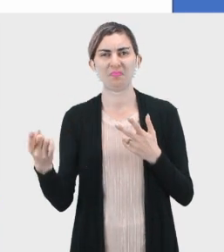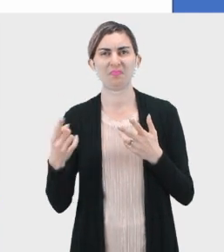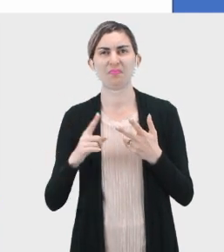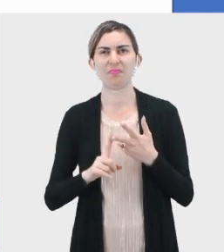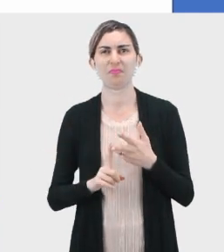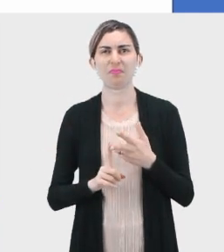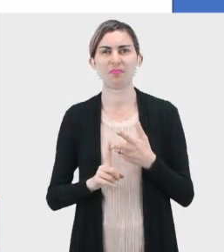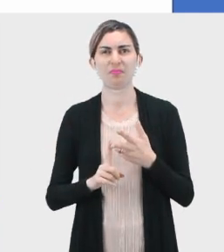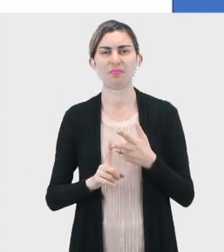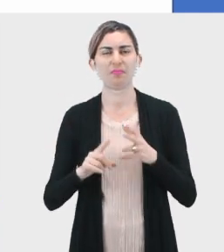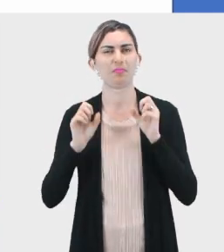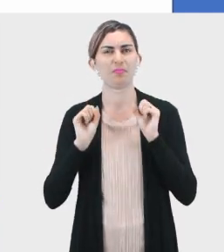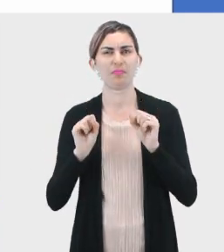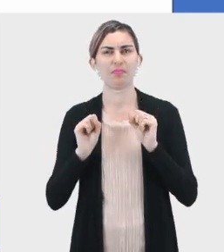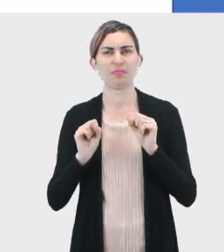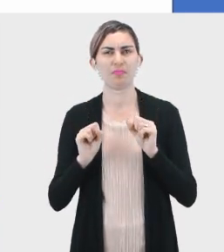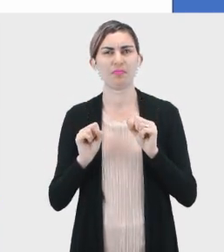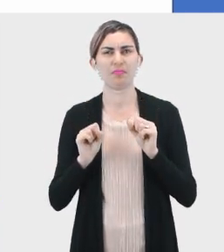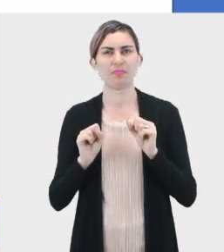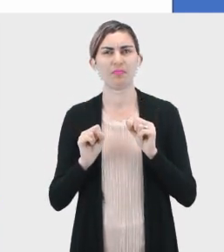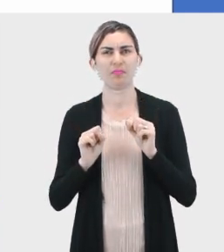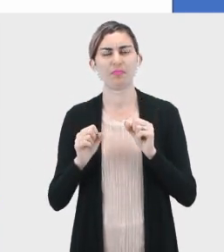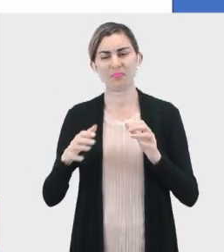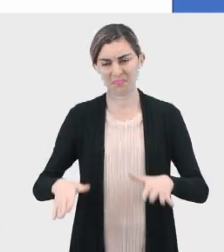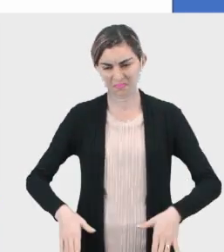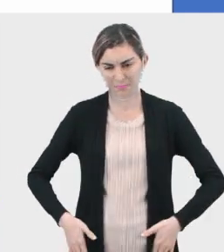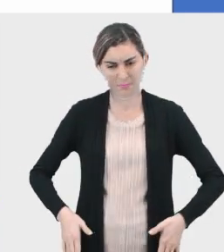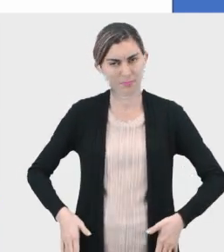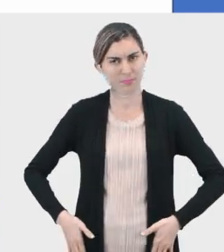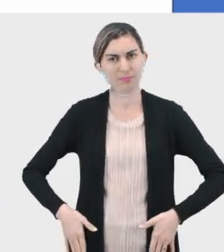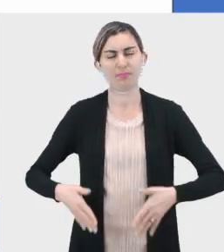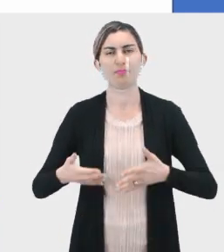Sweet, pode ser terna.